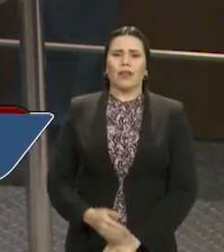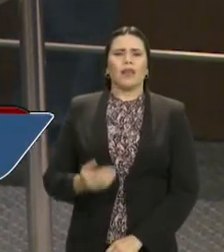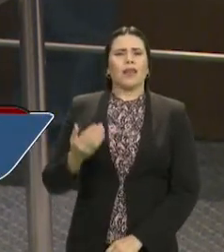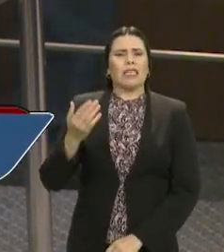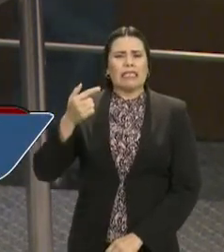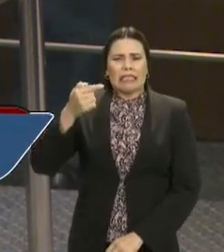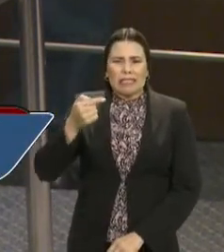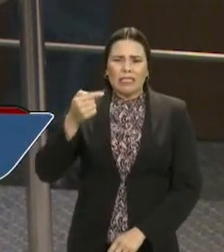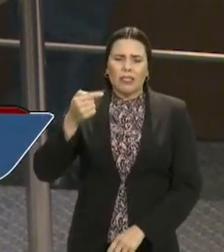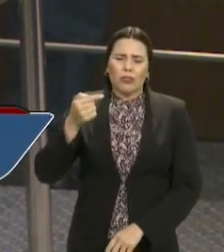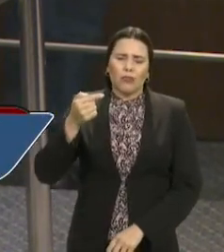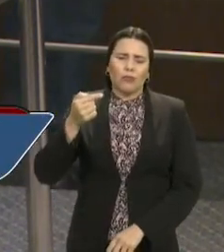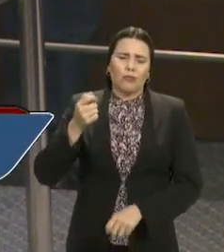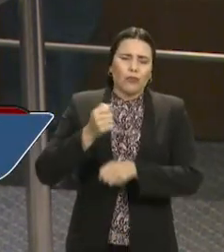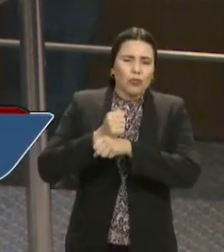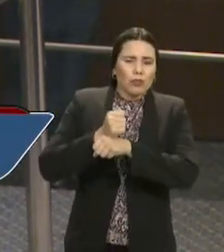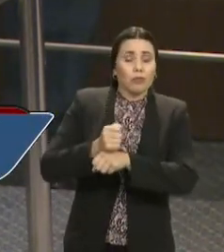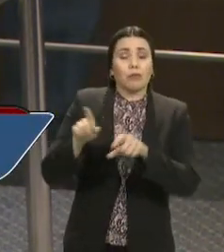7 anos e 3 meses,